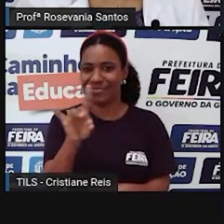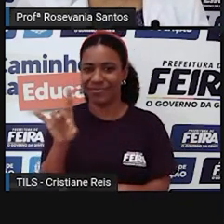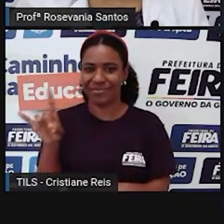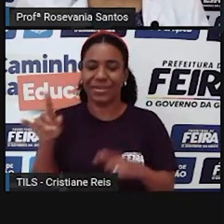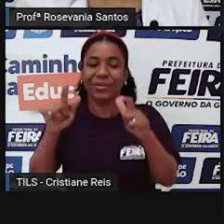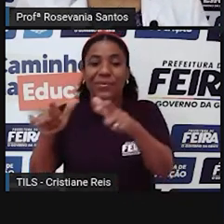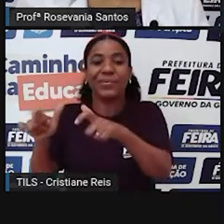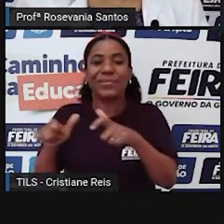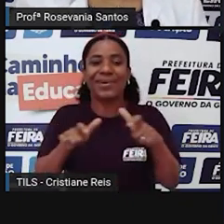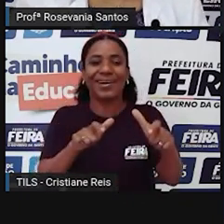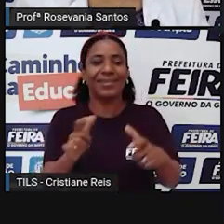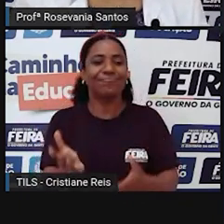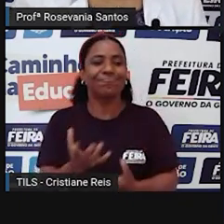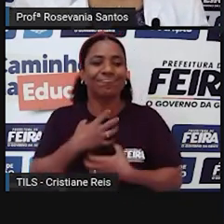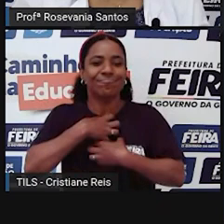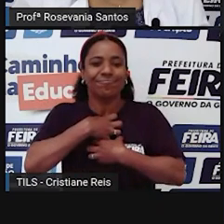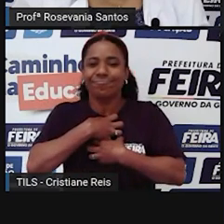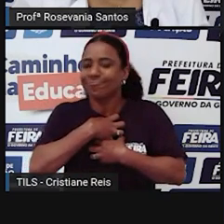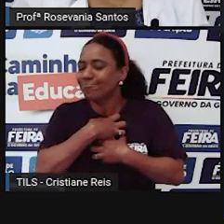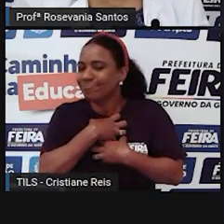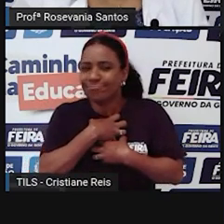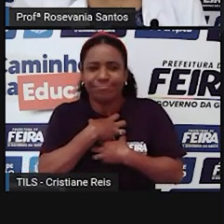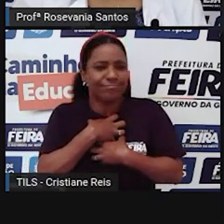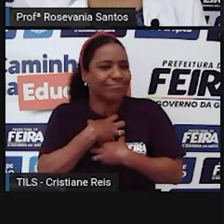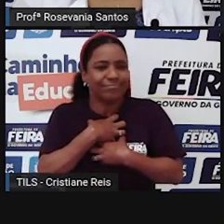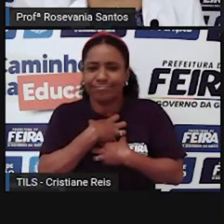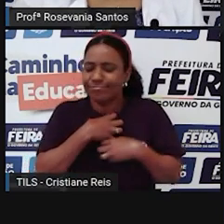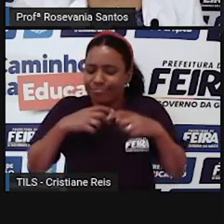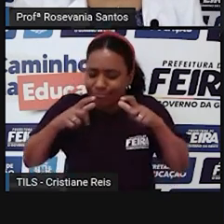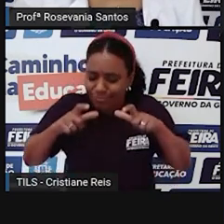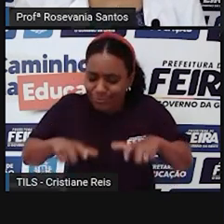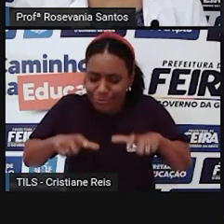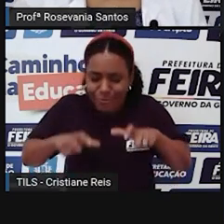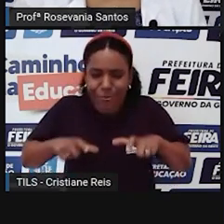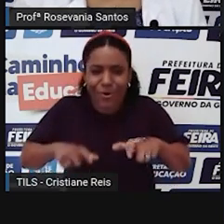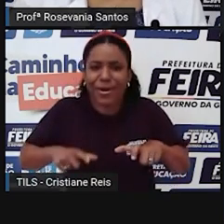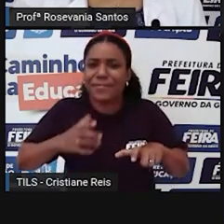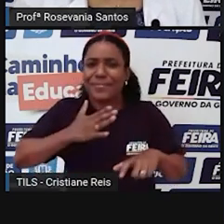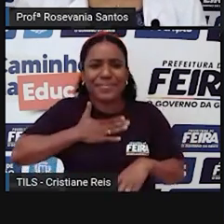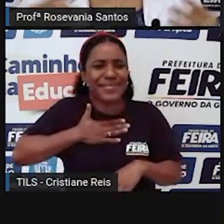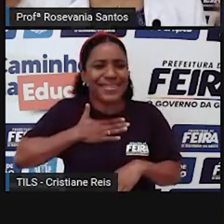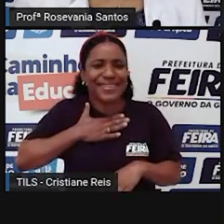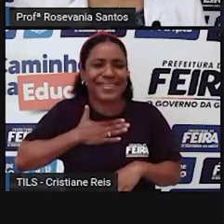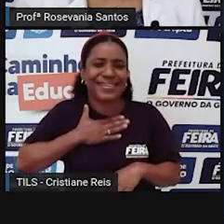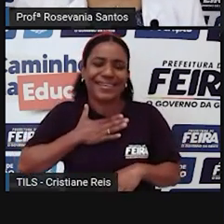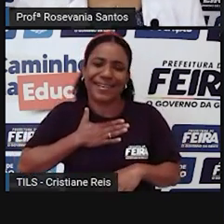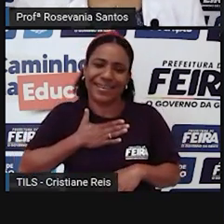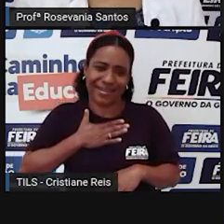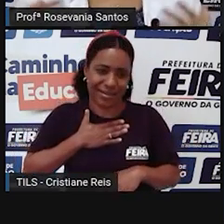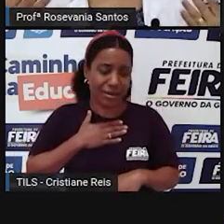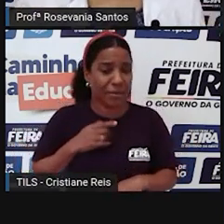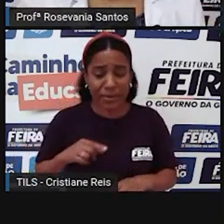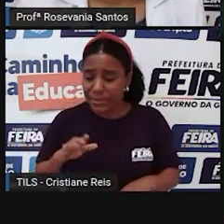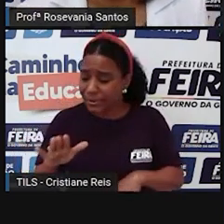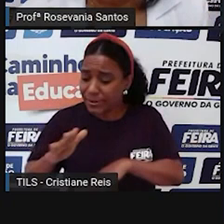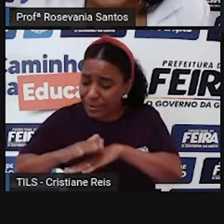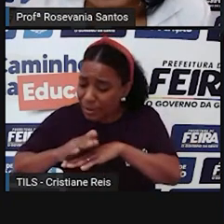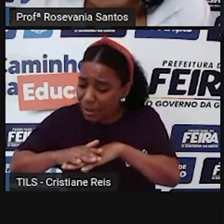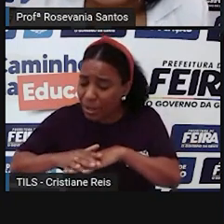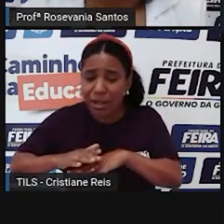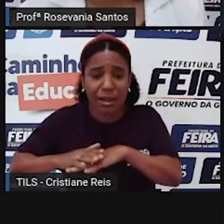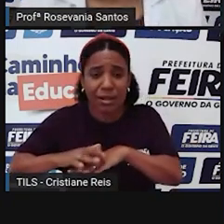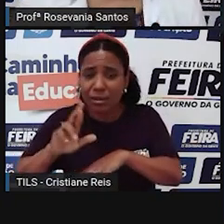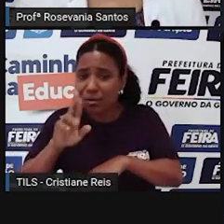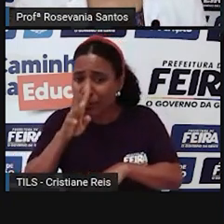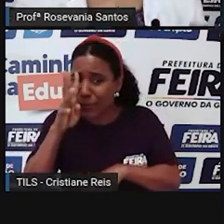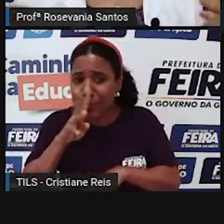sentimento. Ah, não mexe no meu espaço, não, não mexe no meu lugar. Quem lhe deu ordem, né, para invadir ali o